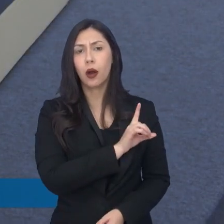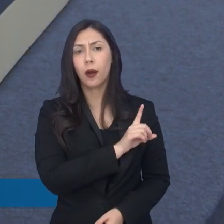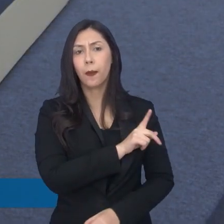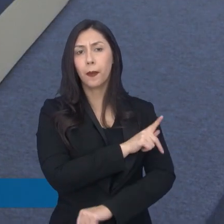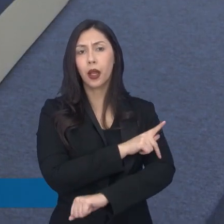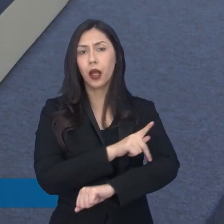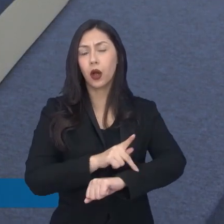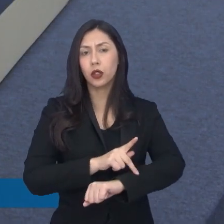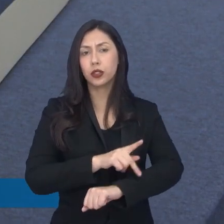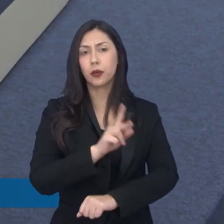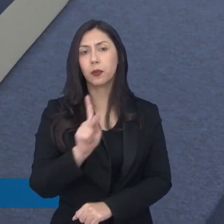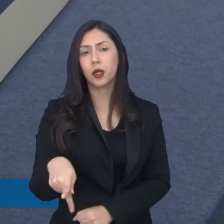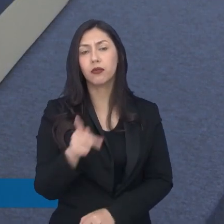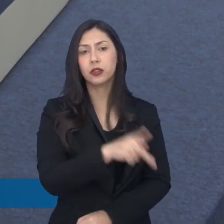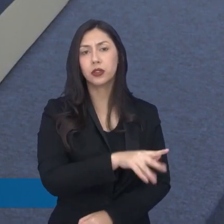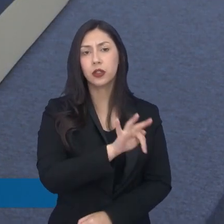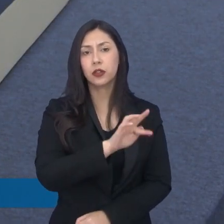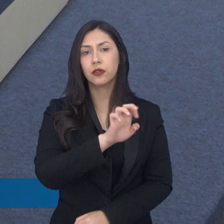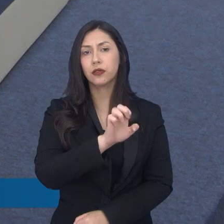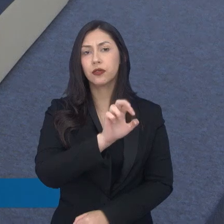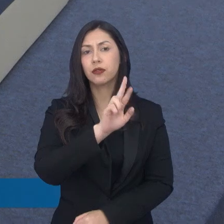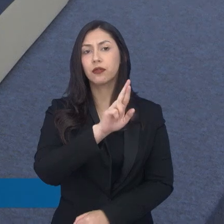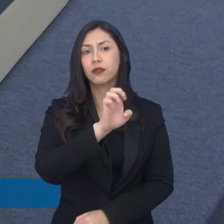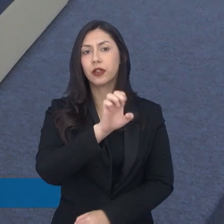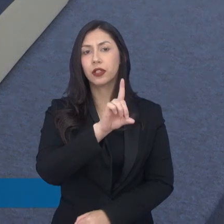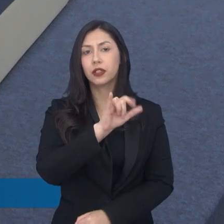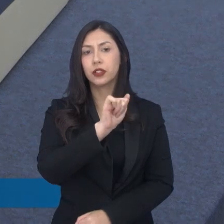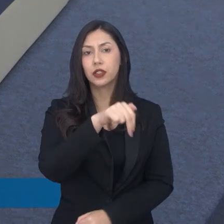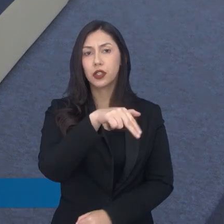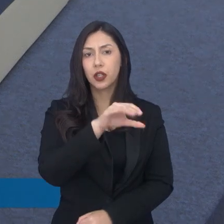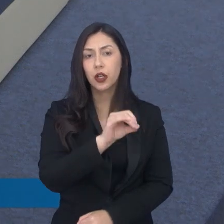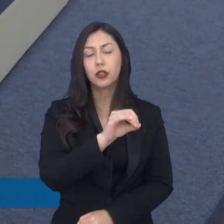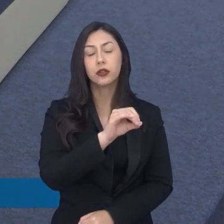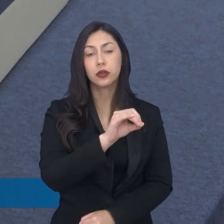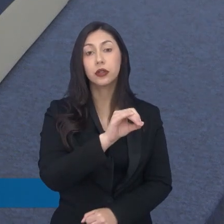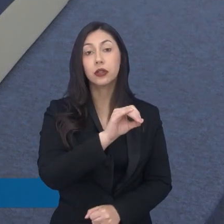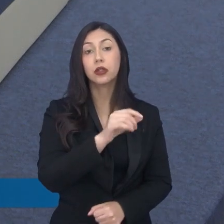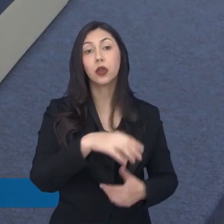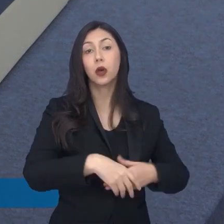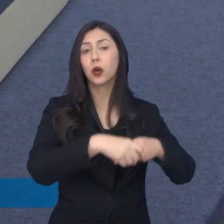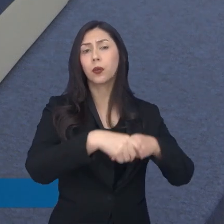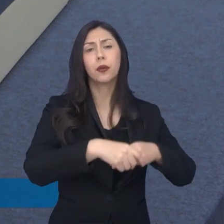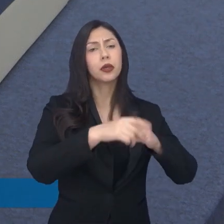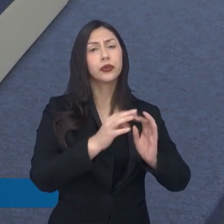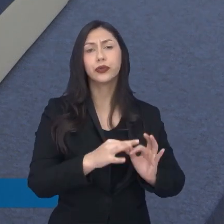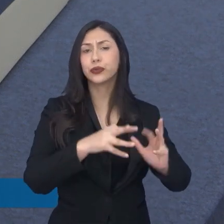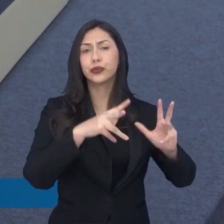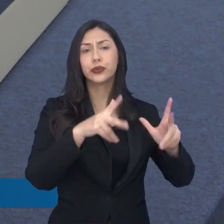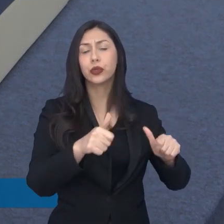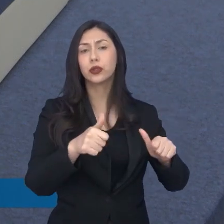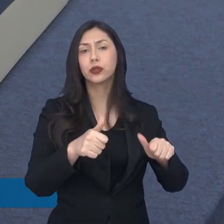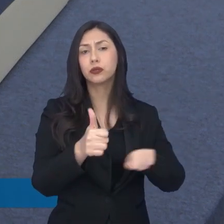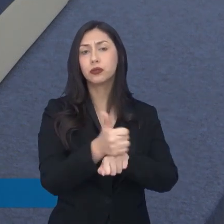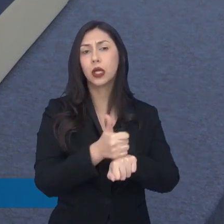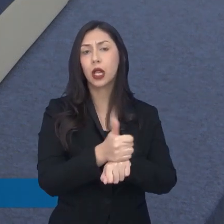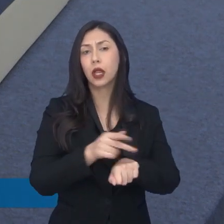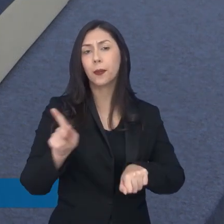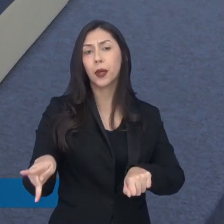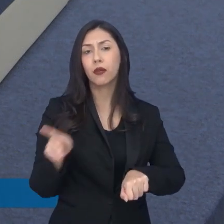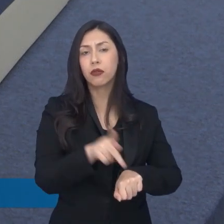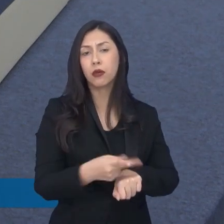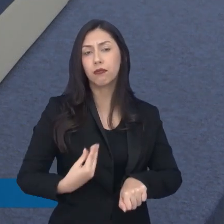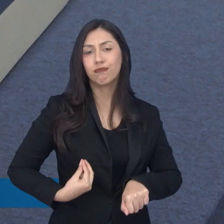pedagógico, professor Dr. Frediano José Teodoro, na pessoa do qual cumprimento todos os professores aqui presentes,